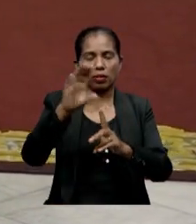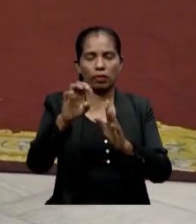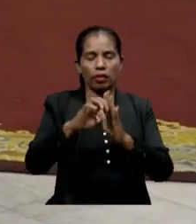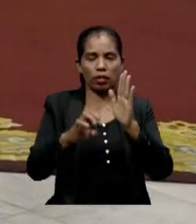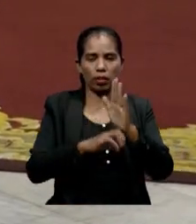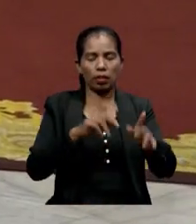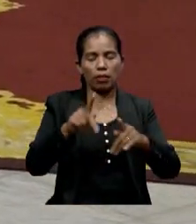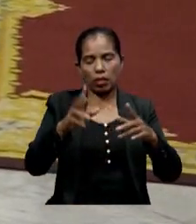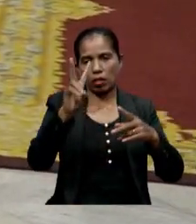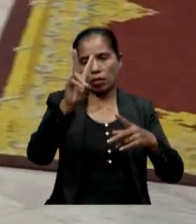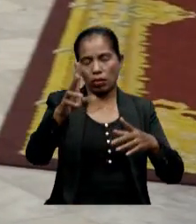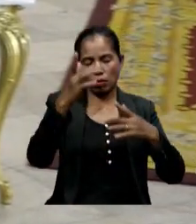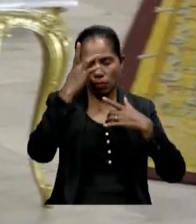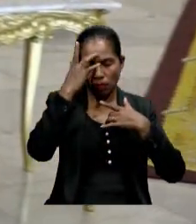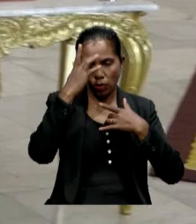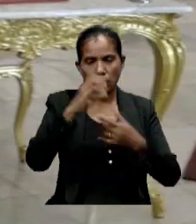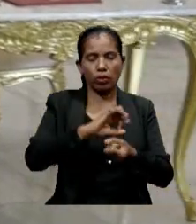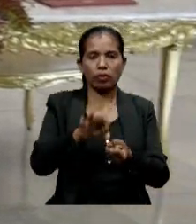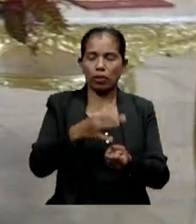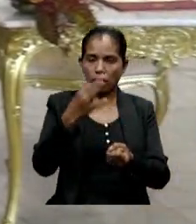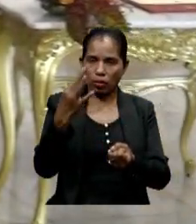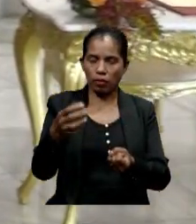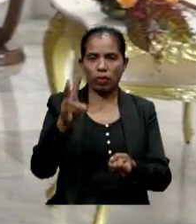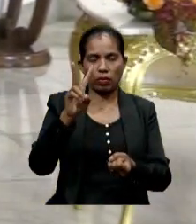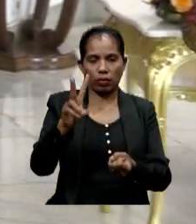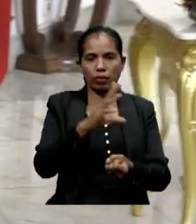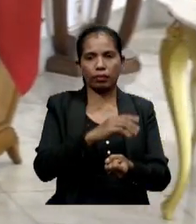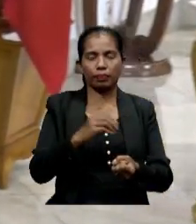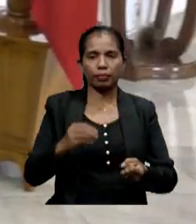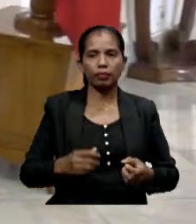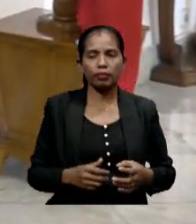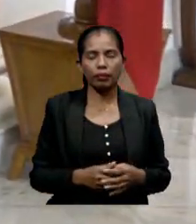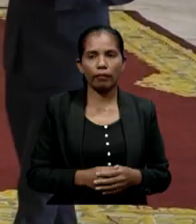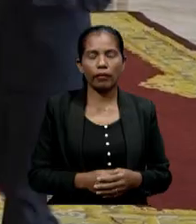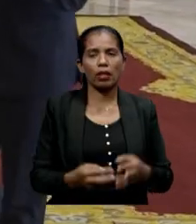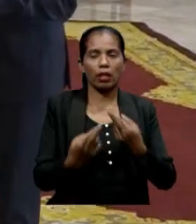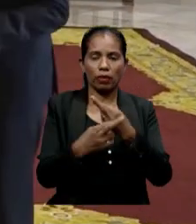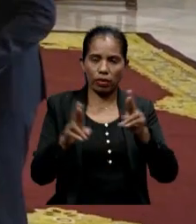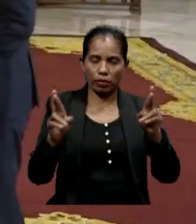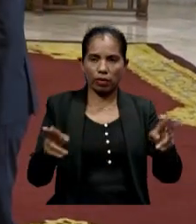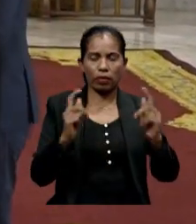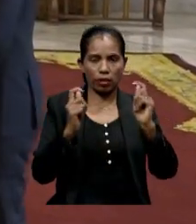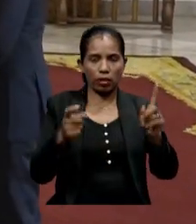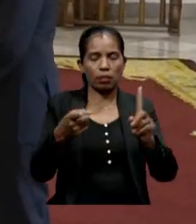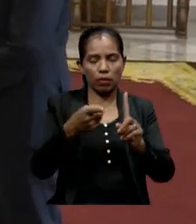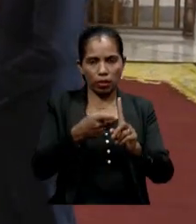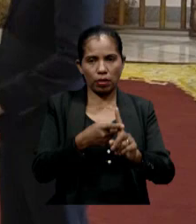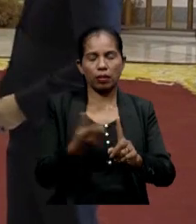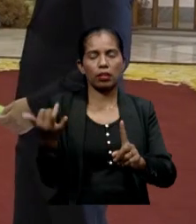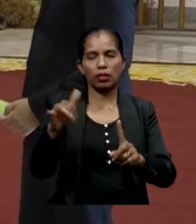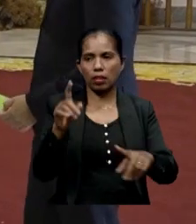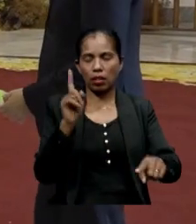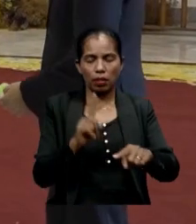ingrua positivo vírus SARS-CoV, Rapid Molecular Assay. O resultado teste nebe positivo, nune